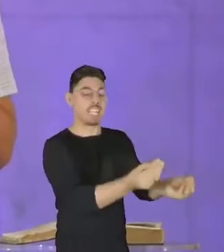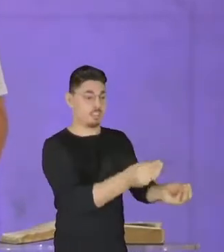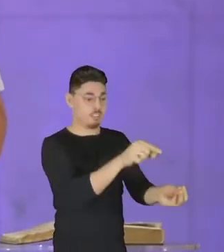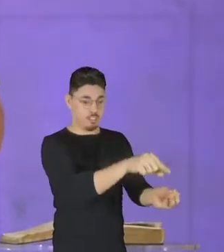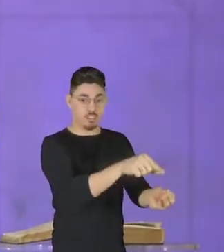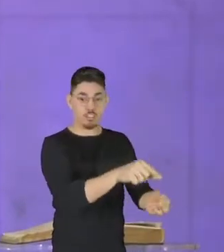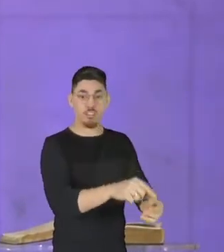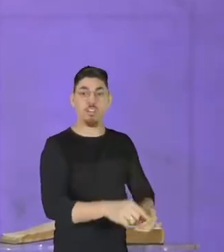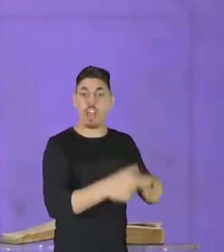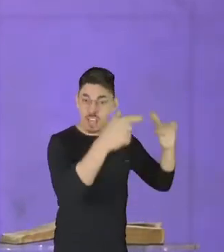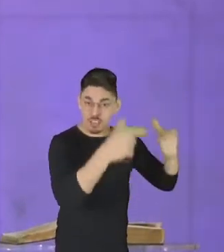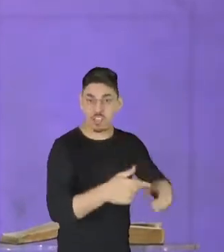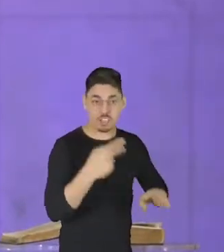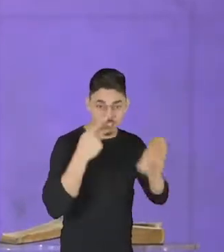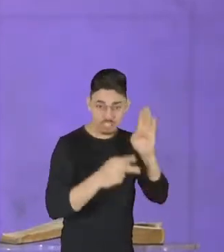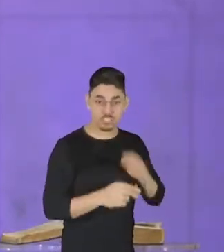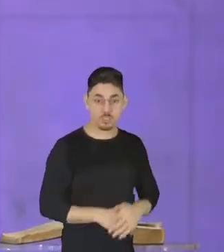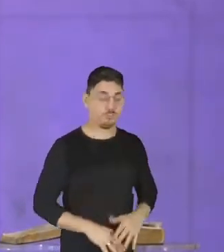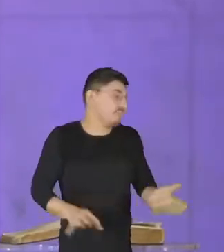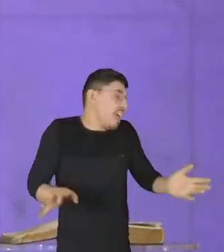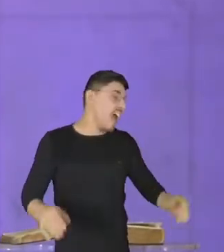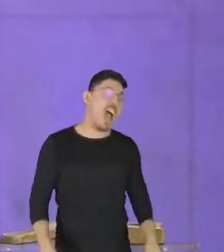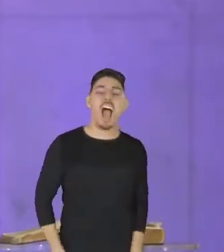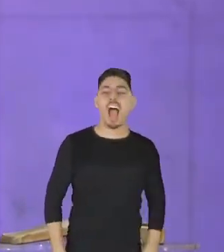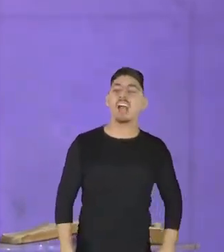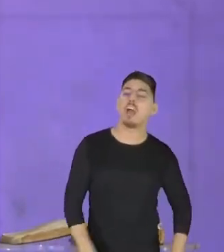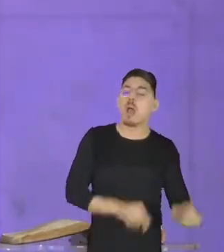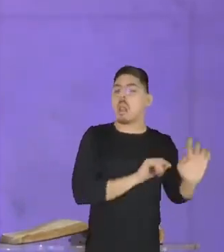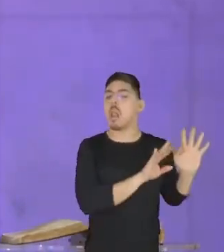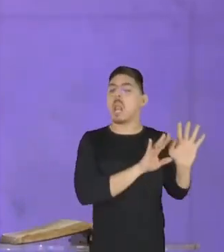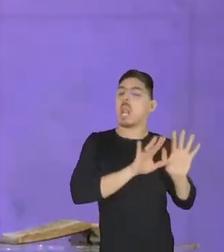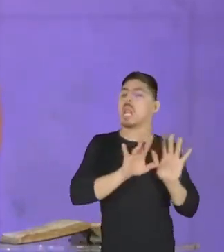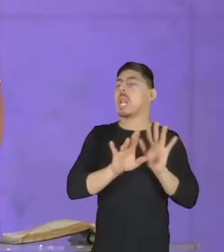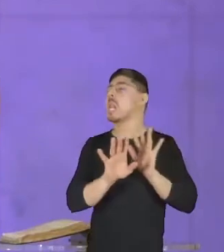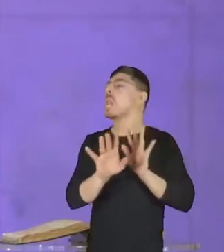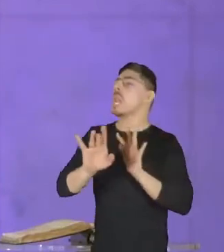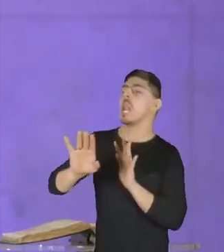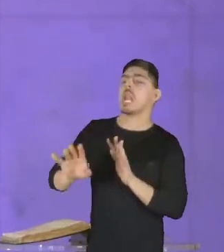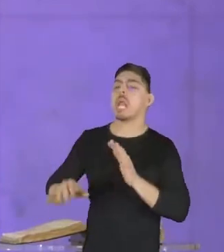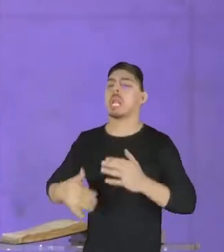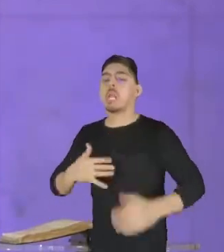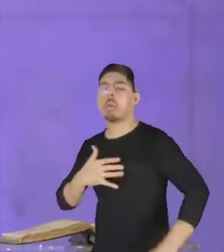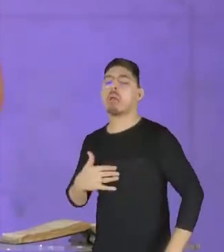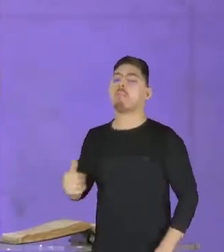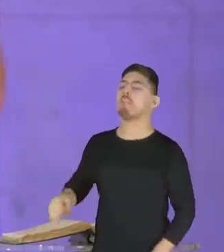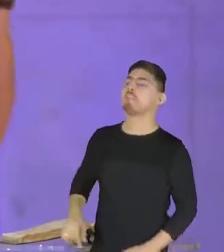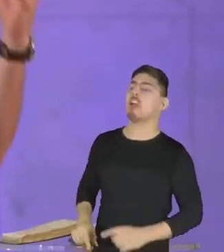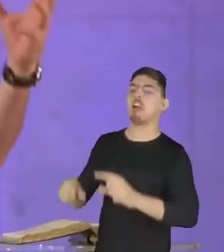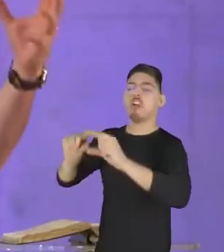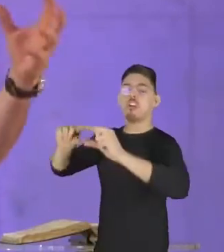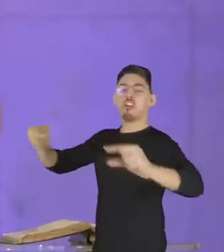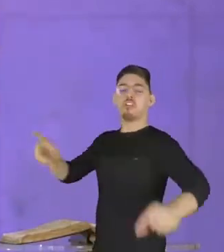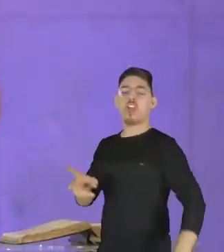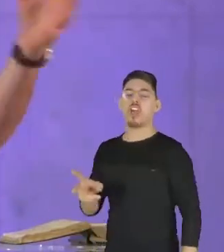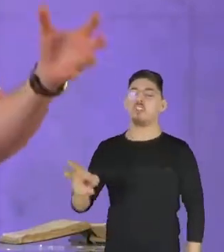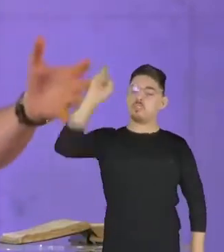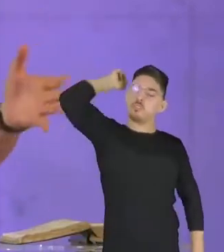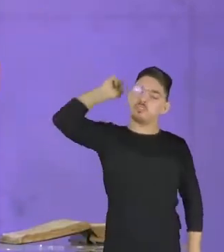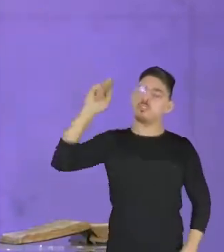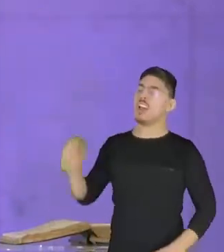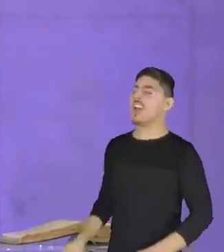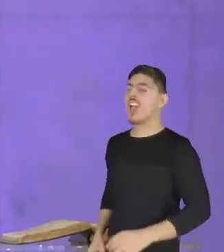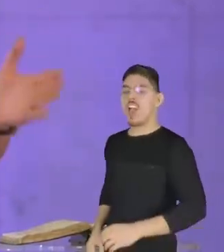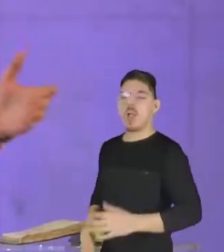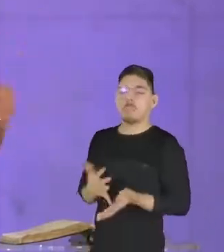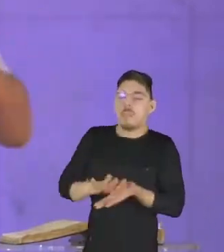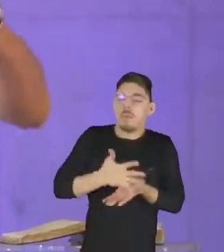israelitas, que eles simplesmente só cortariam a fita na entrada da terra de Canaã. Que ali não teria uma bandinha